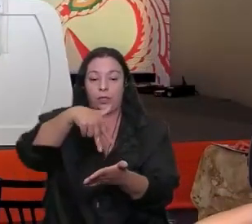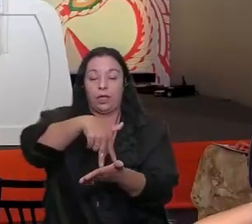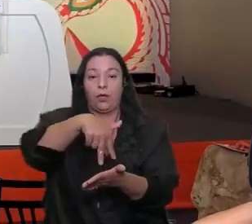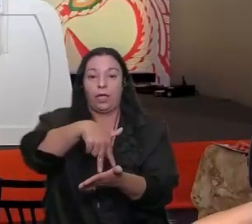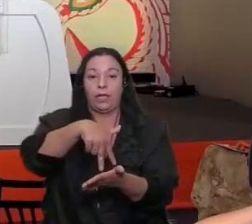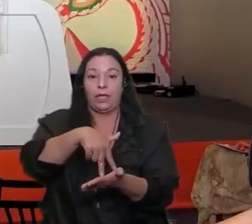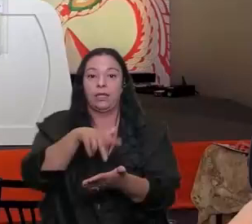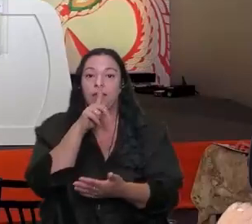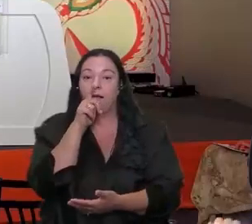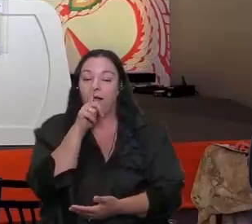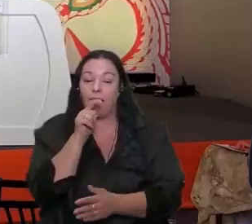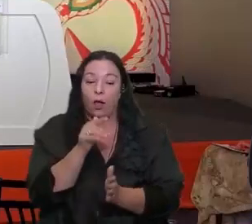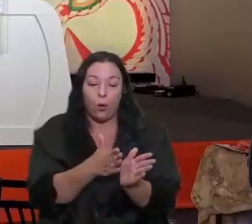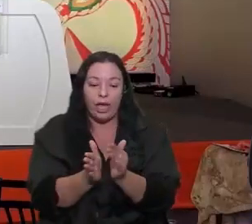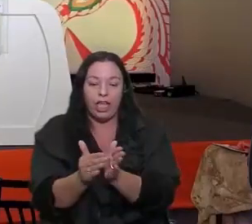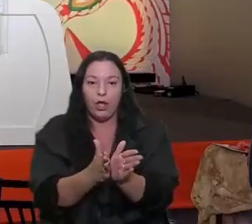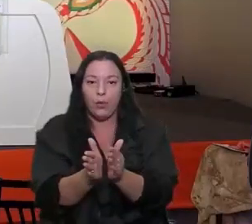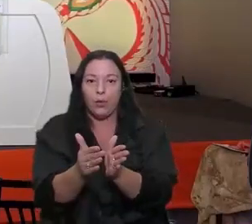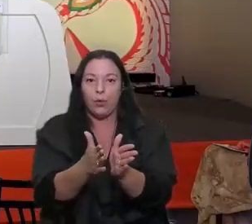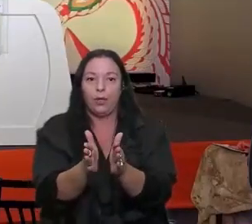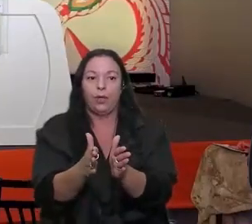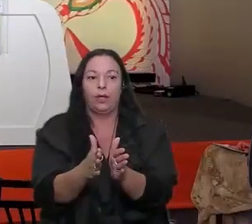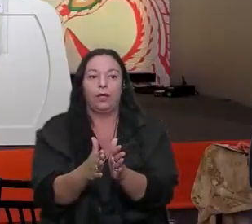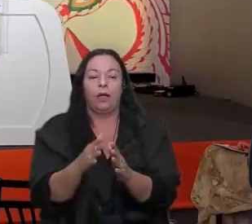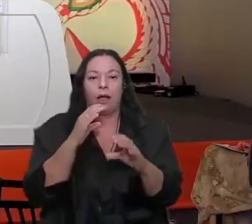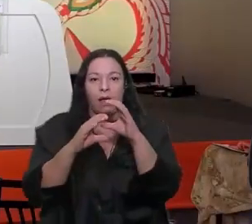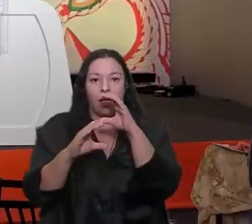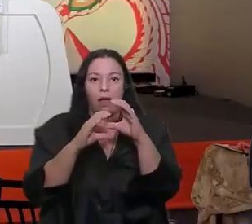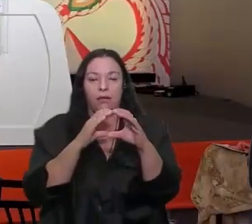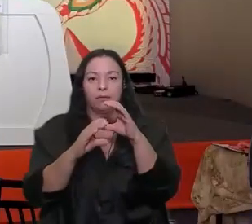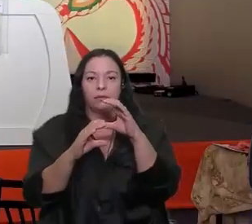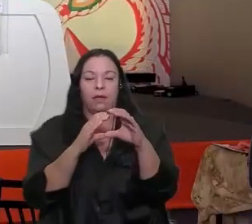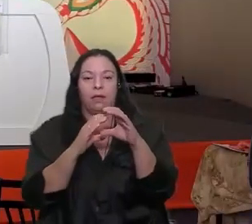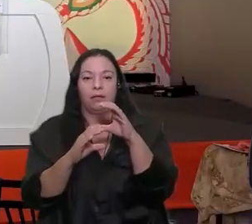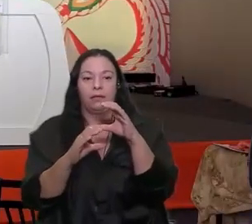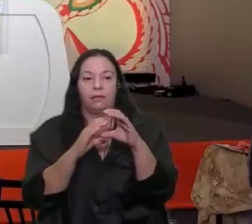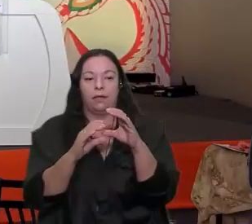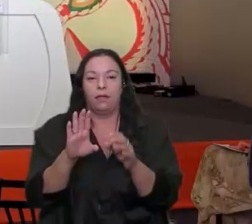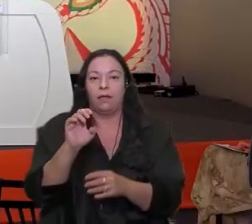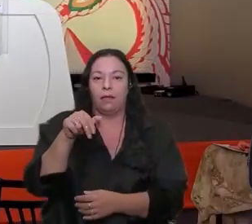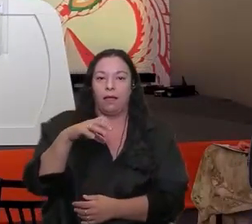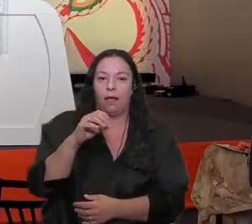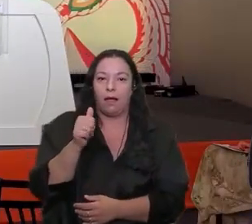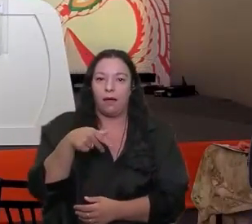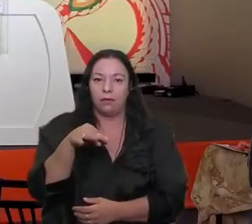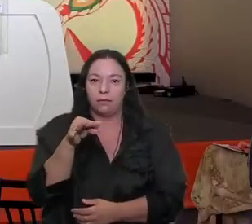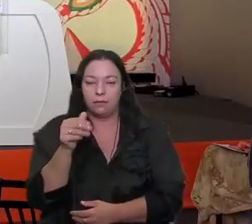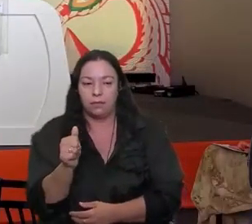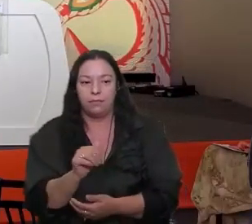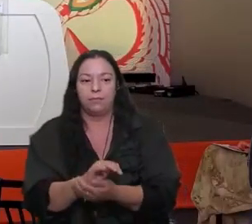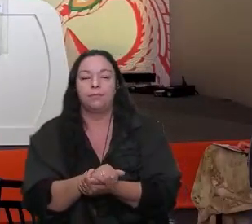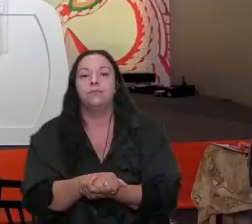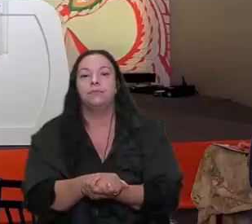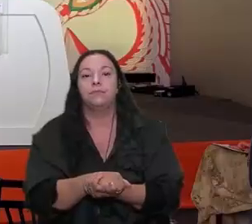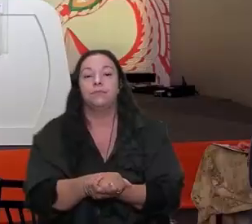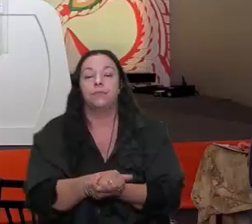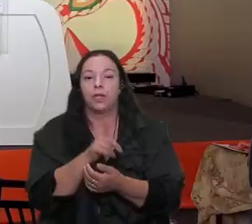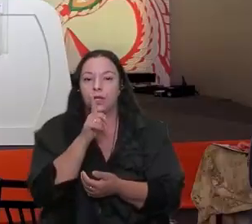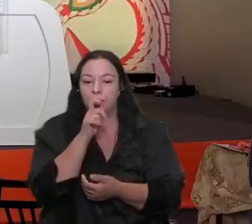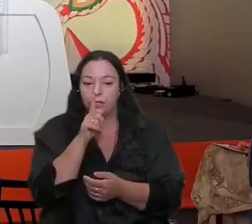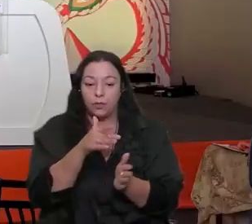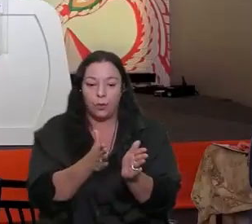é ele que conta a história. Então, o rio que canta e encanta é uma narrativa de um